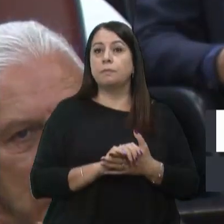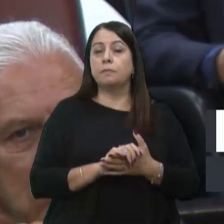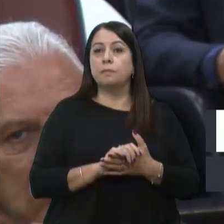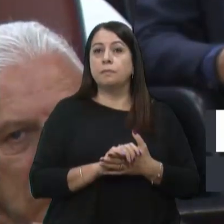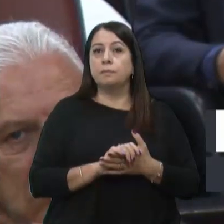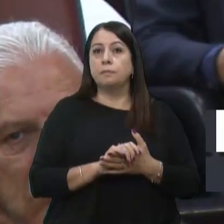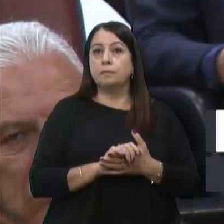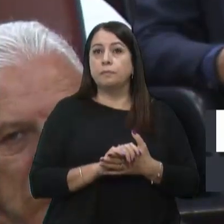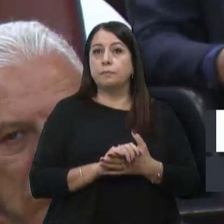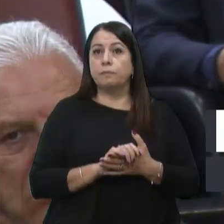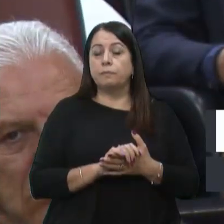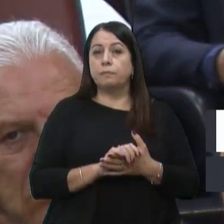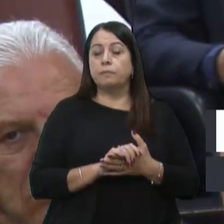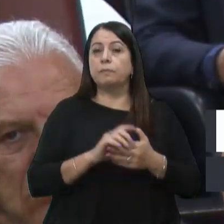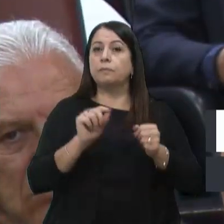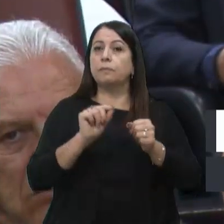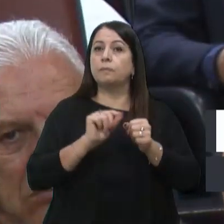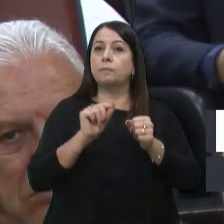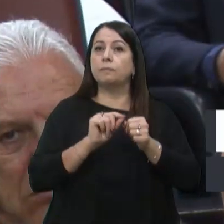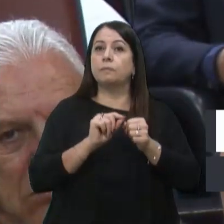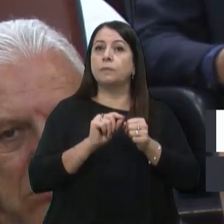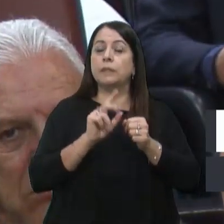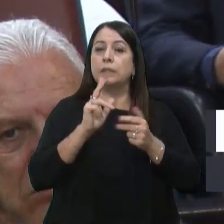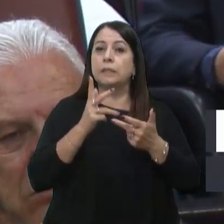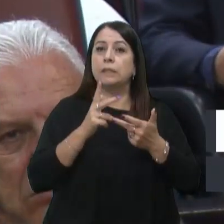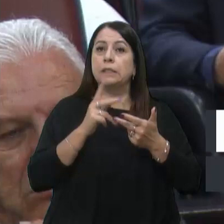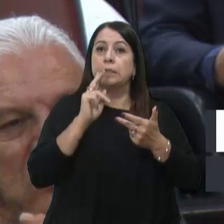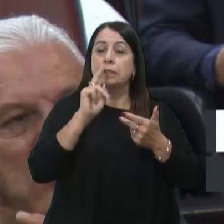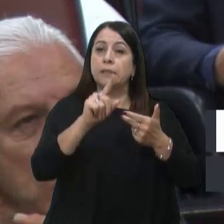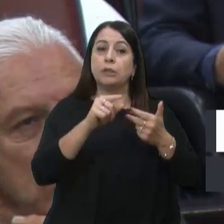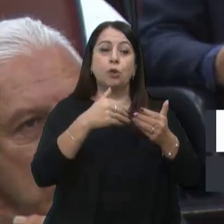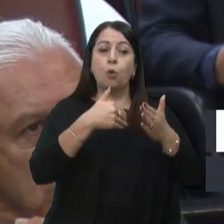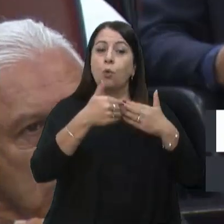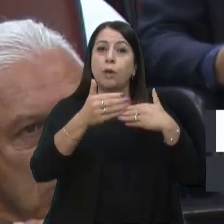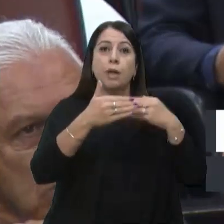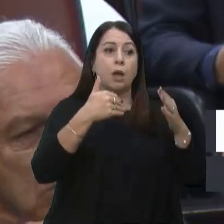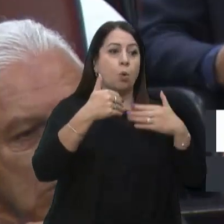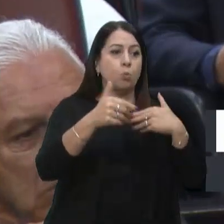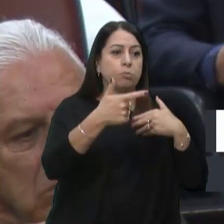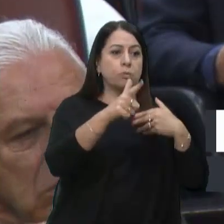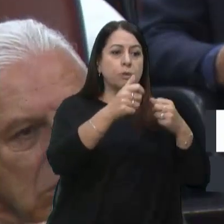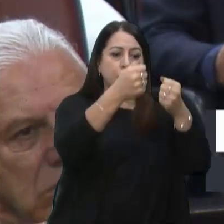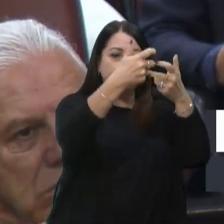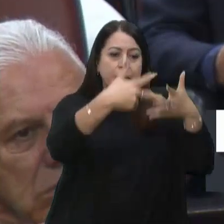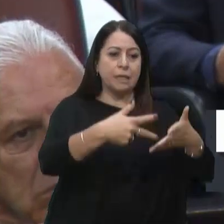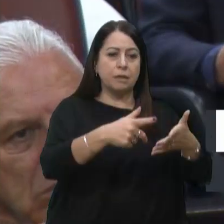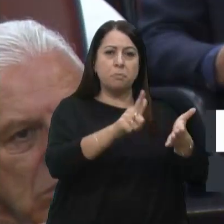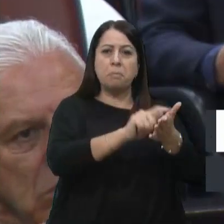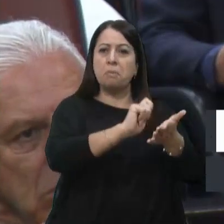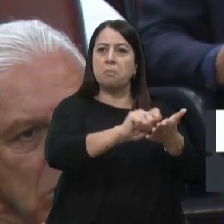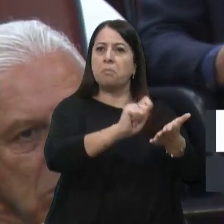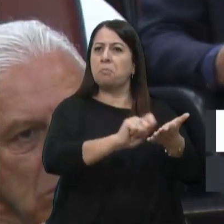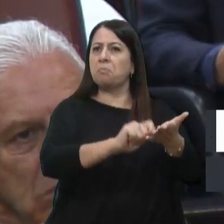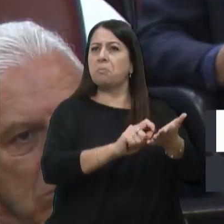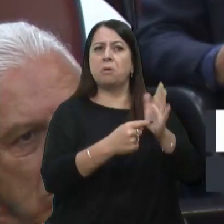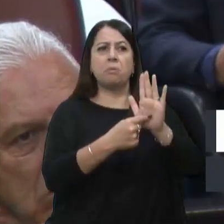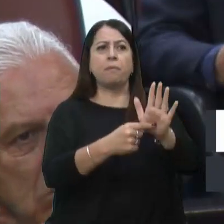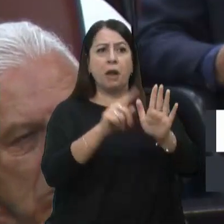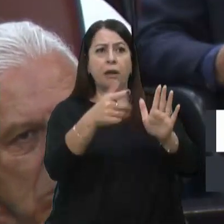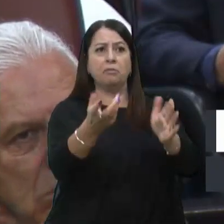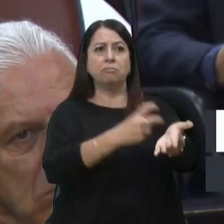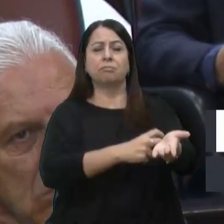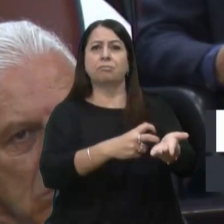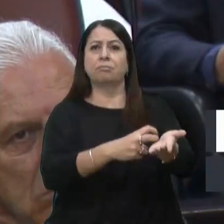né é fazer Abrir precedentes que qualquer um sem fundamento com uma folha de rascunho vem aqui